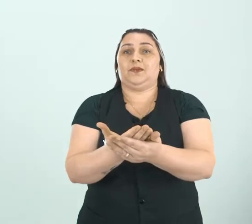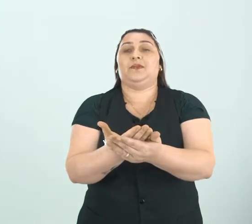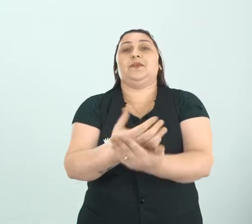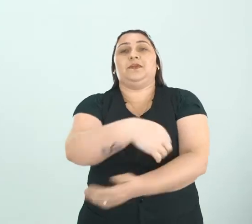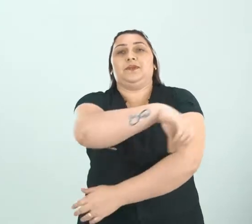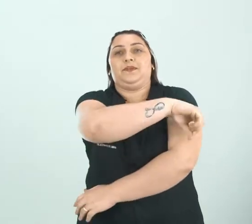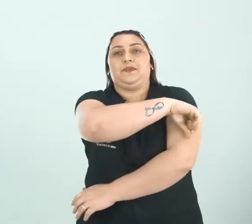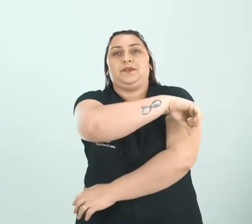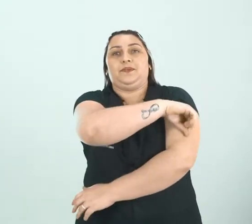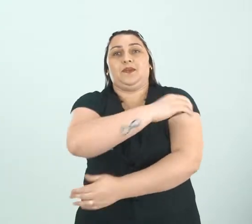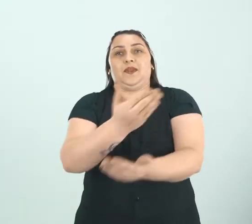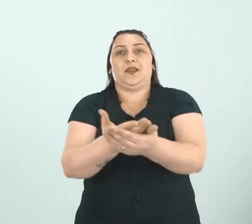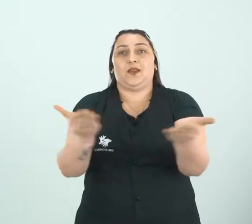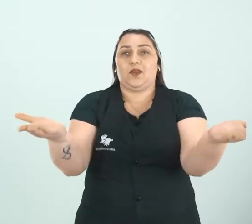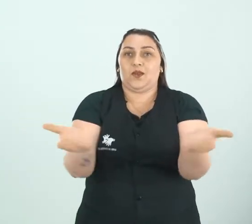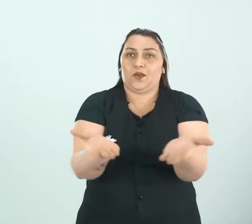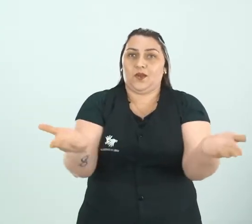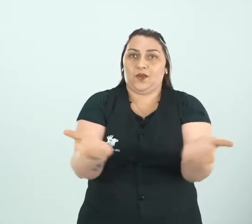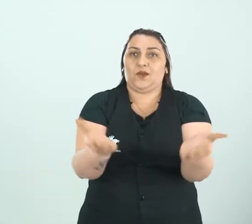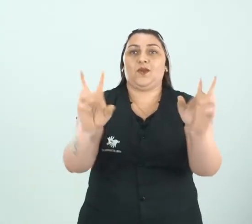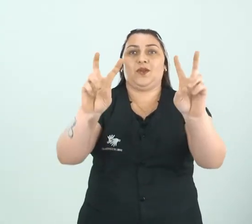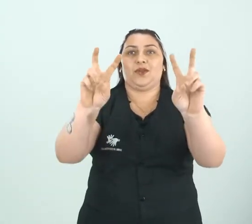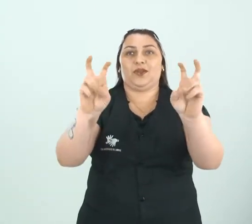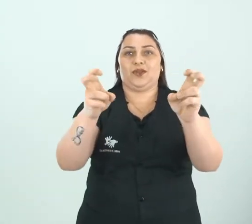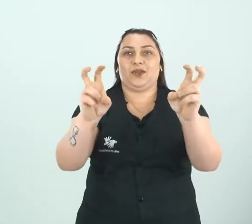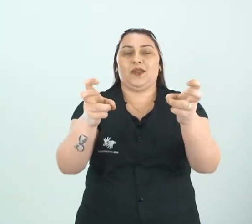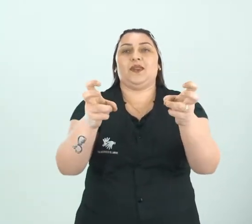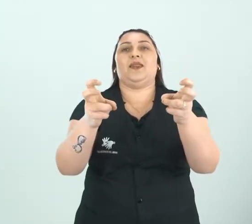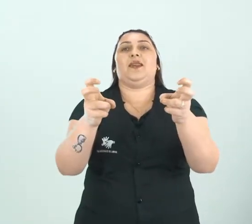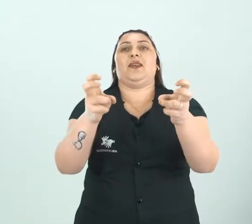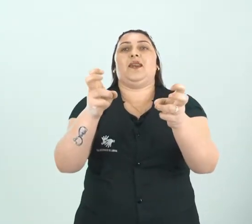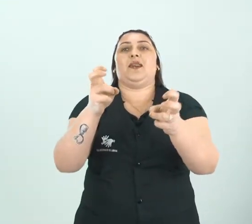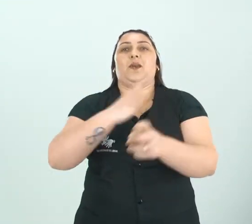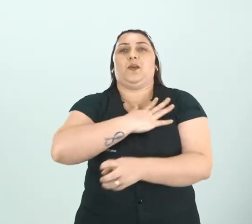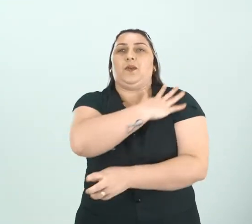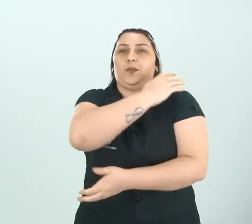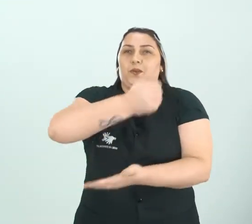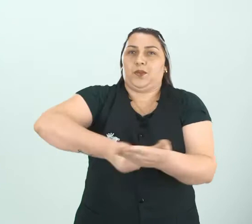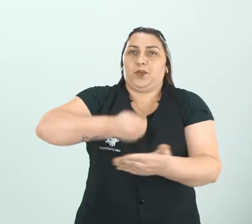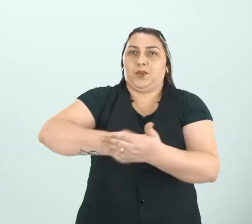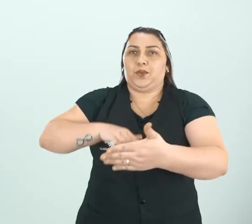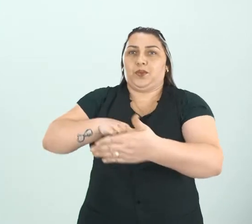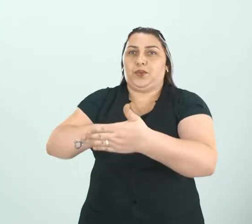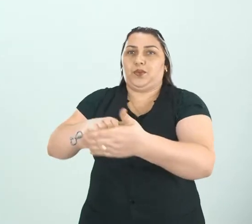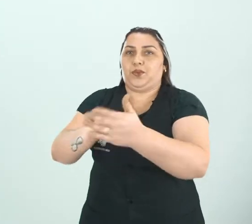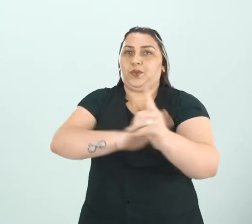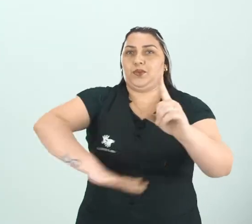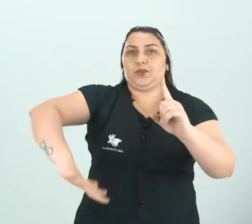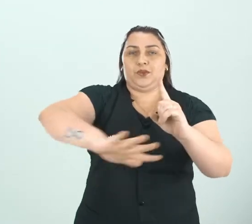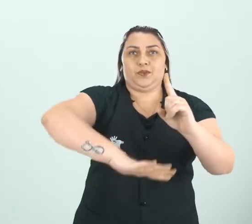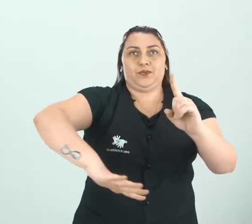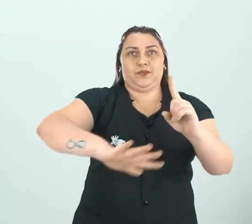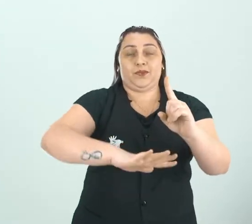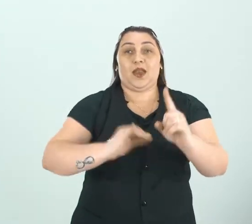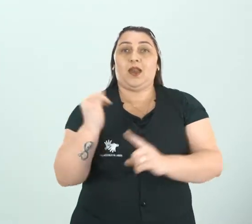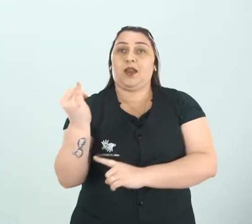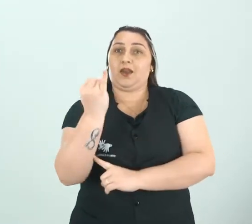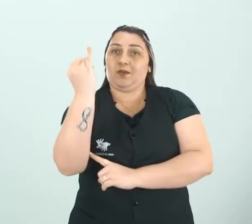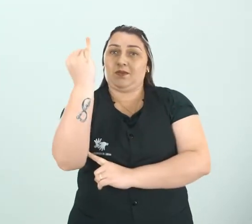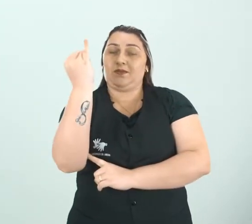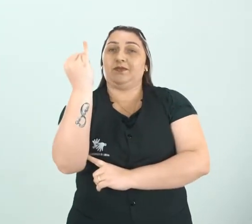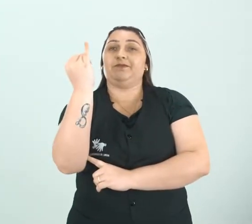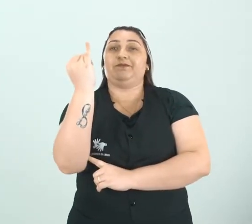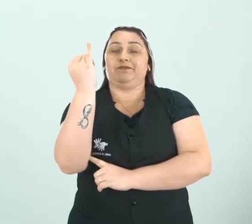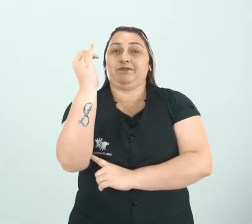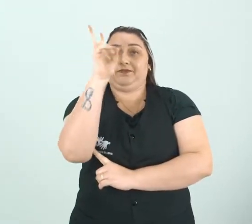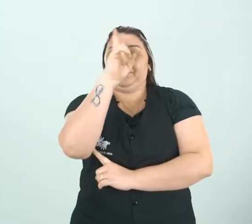nono ano. E na aula de hoje a gente vai trabalhar um pouco sobre a ditadura militar e seus impactos para a sociedade. É importante ressaltar que a